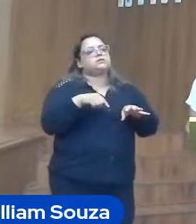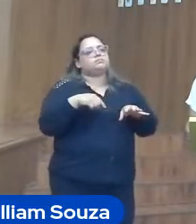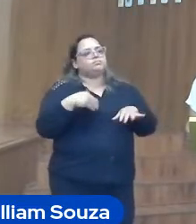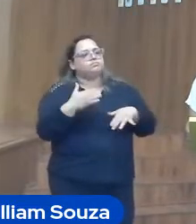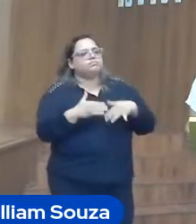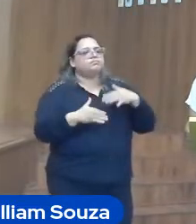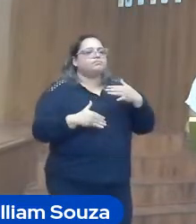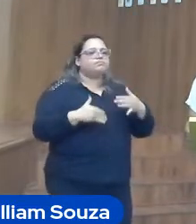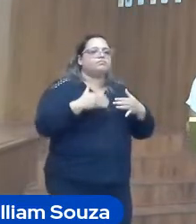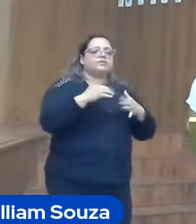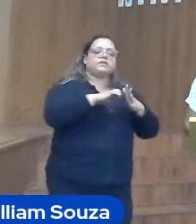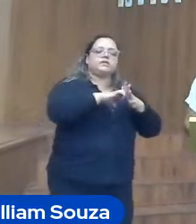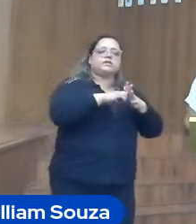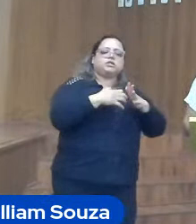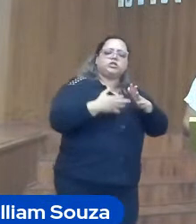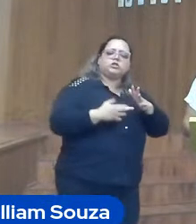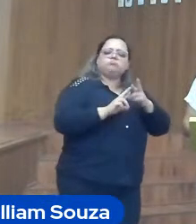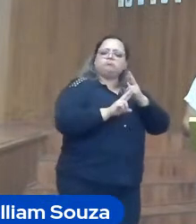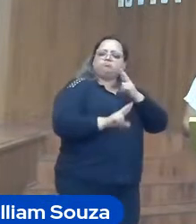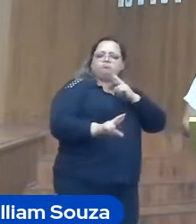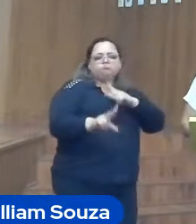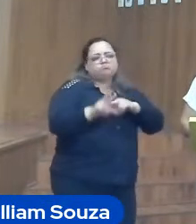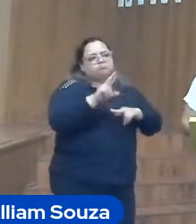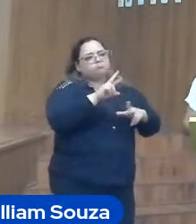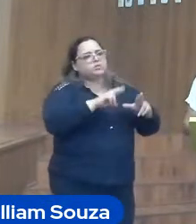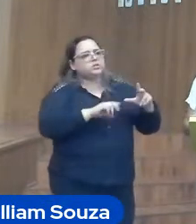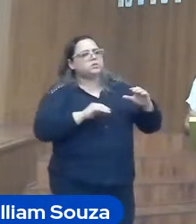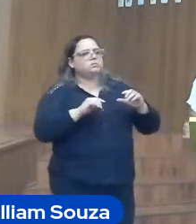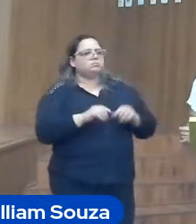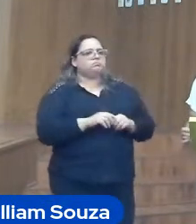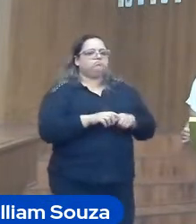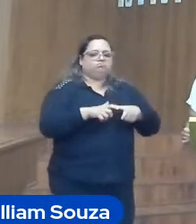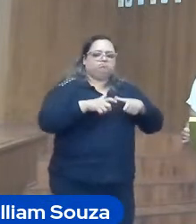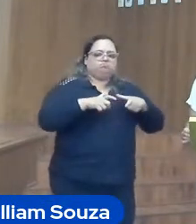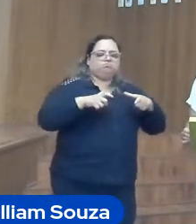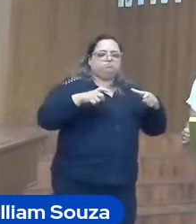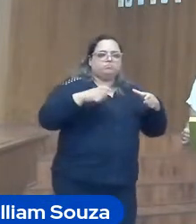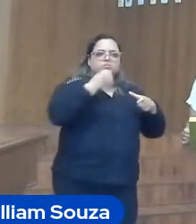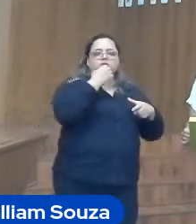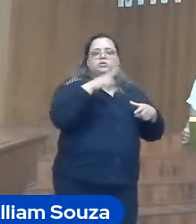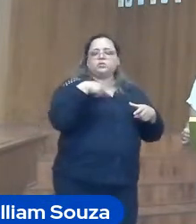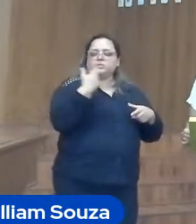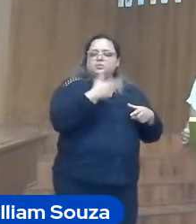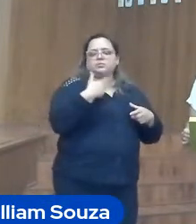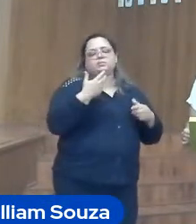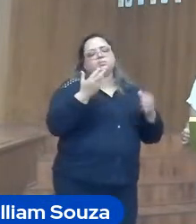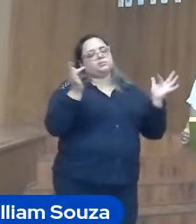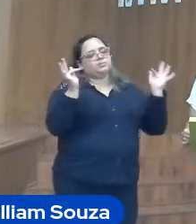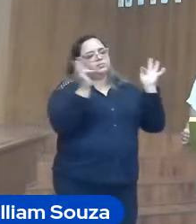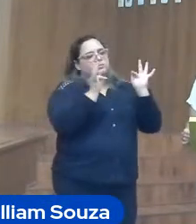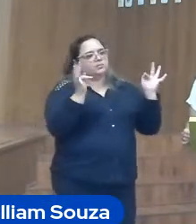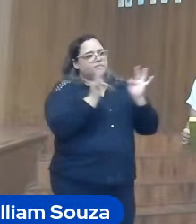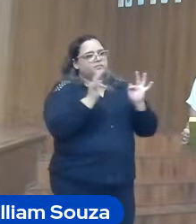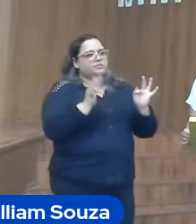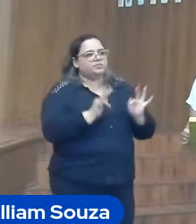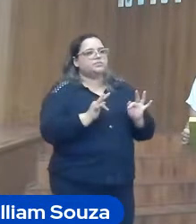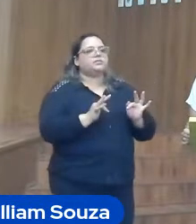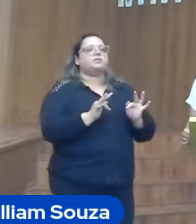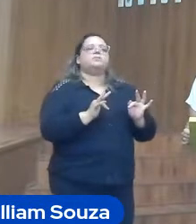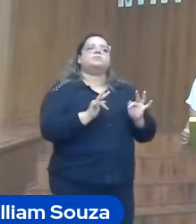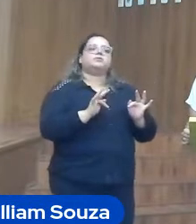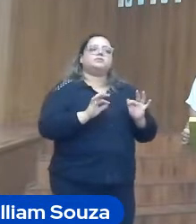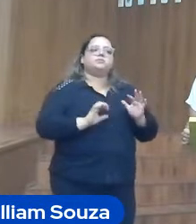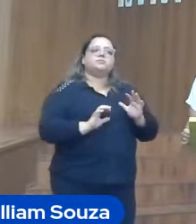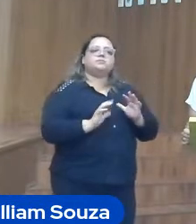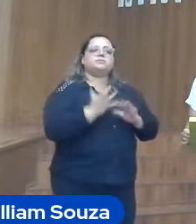algo diferente, algo grandioso. E nós estamos muito felizes com mais uma realização desse evento.